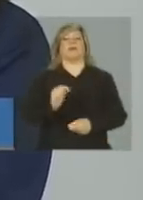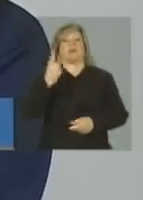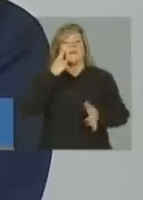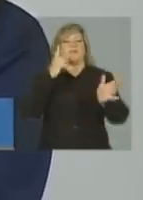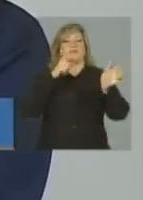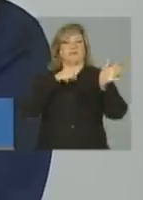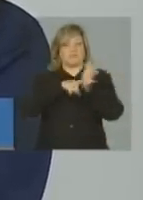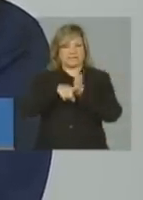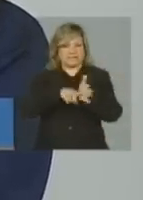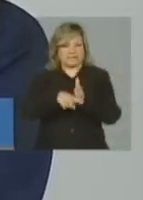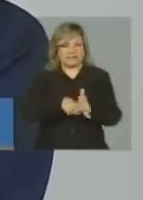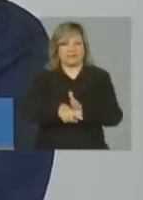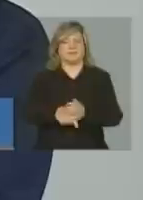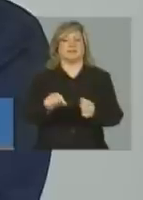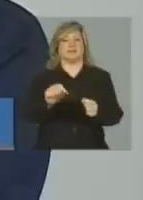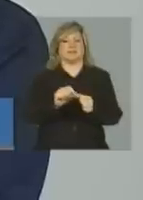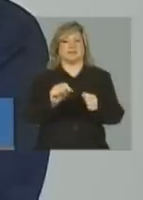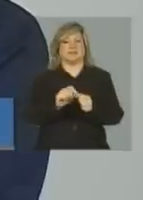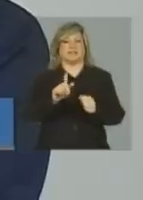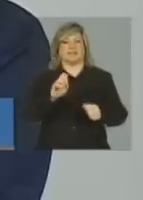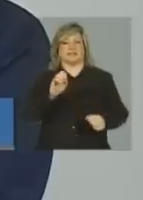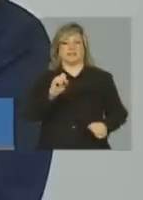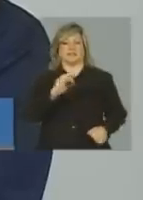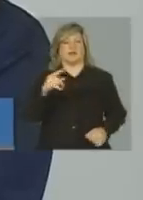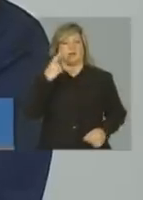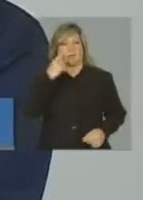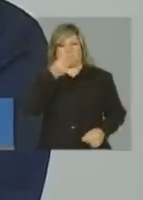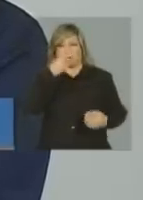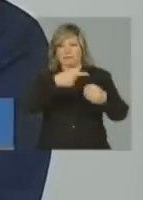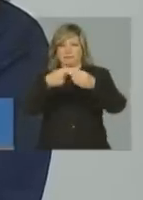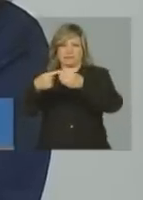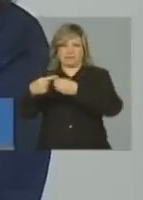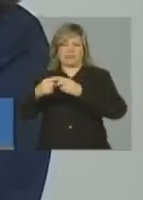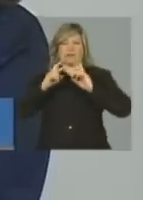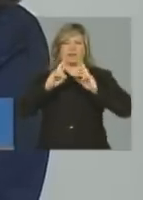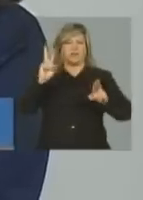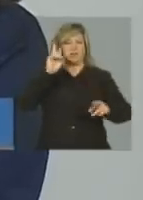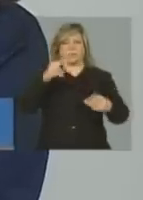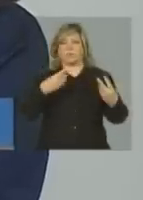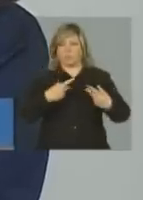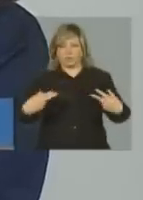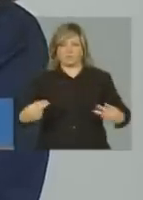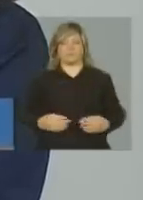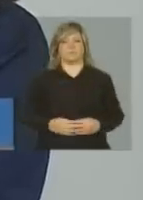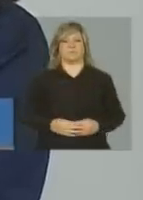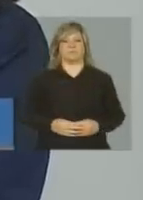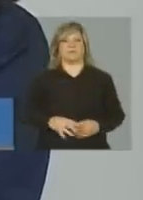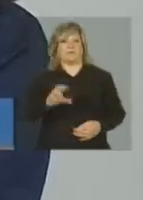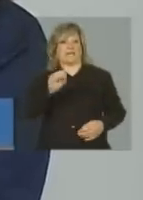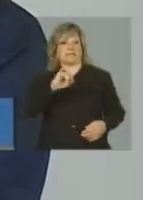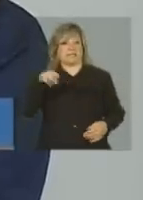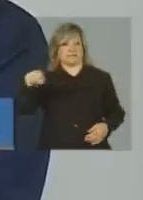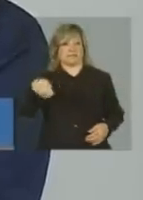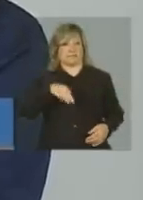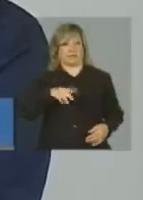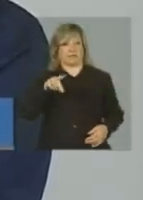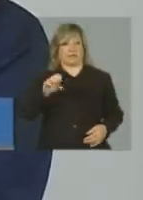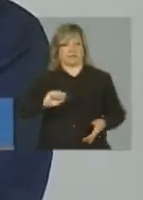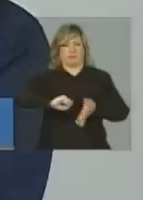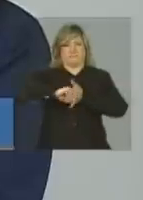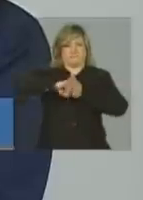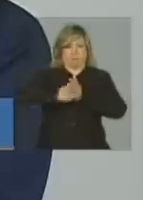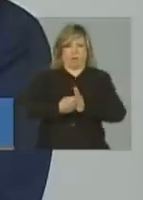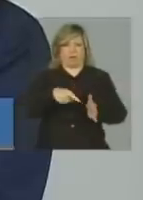ela faz gestão de benefícios no que diz respeito, né, a denúncias. E se o Ministério bloquear